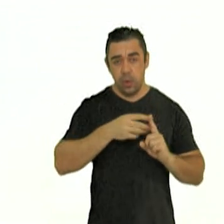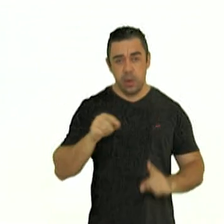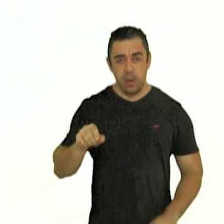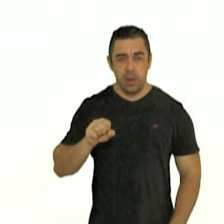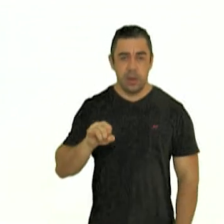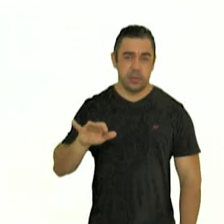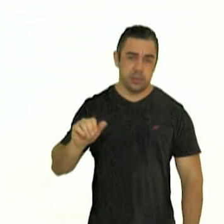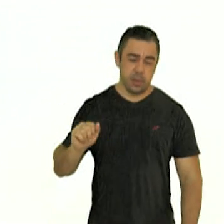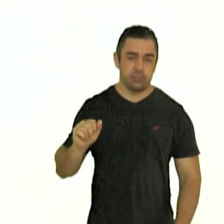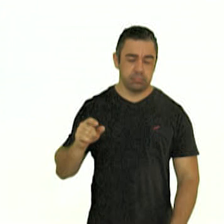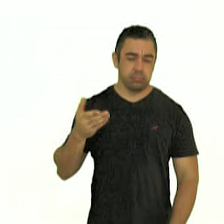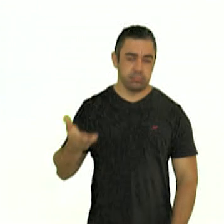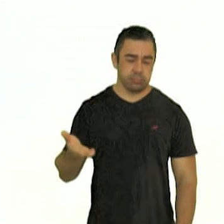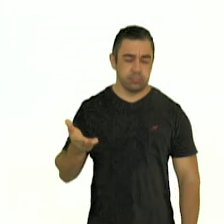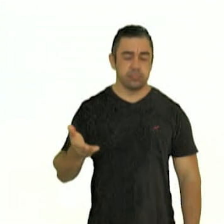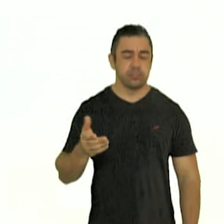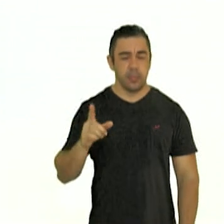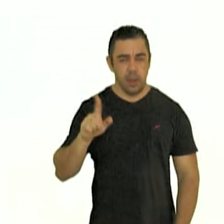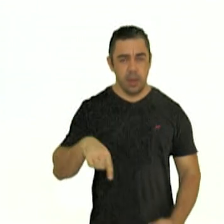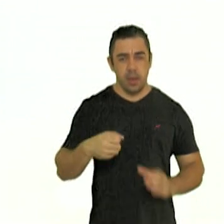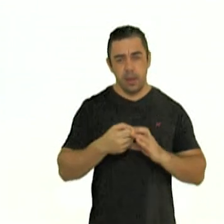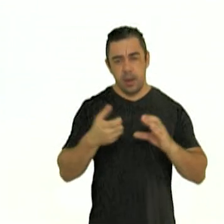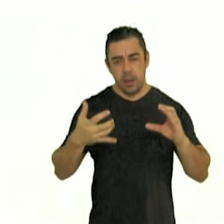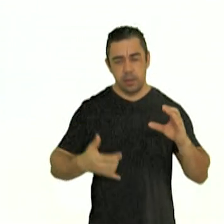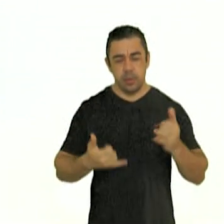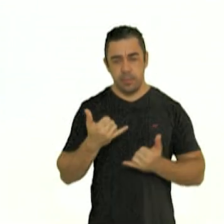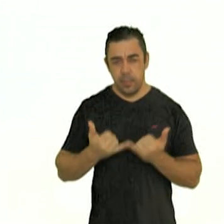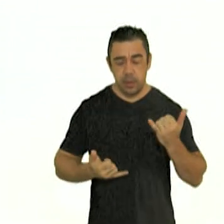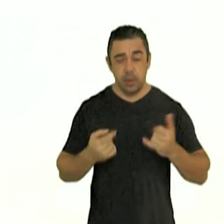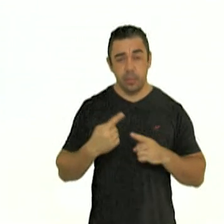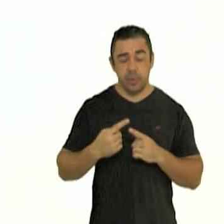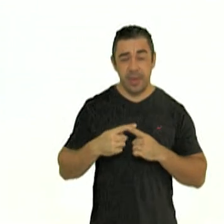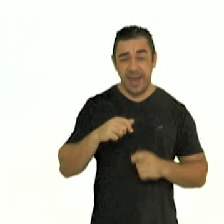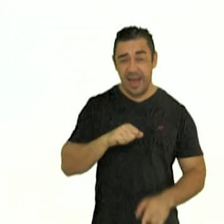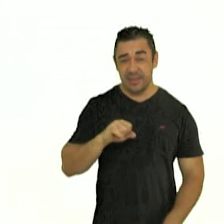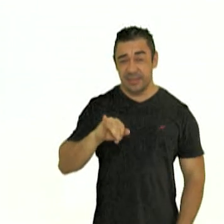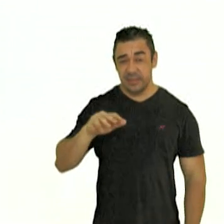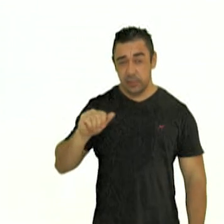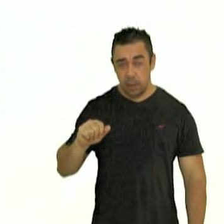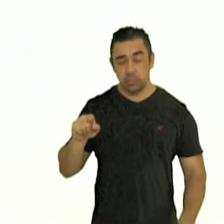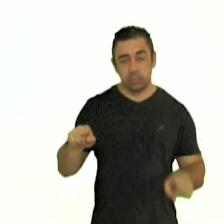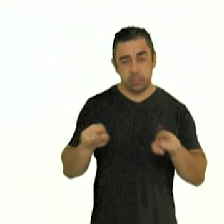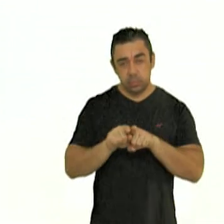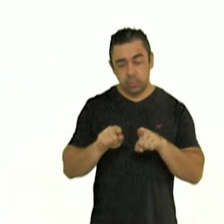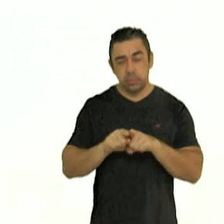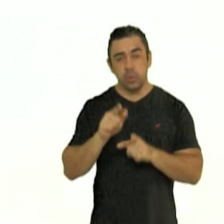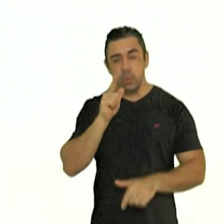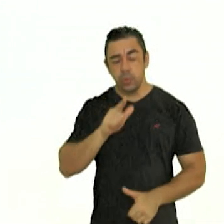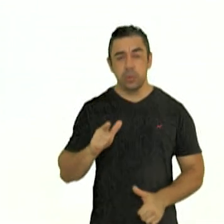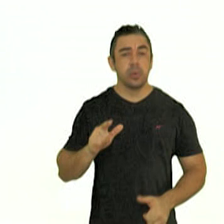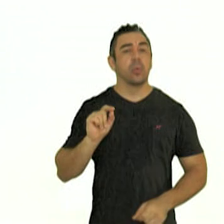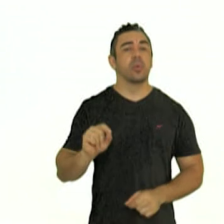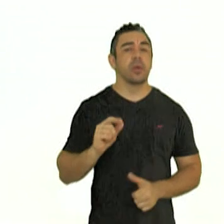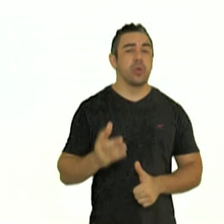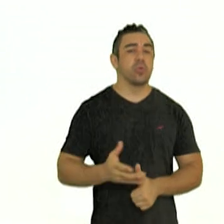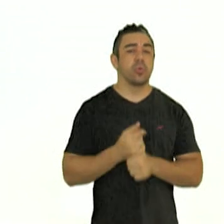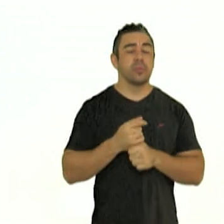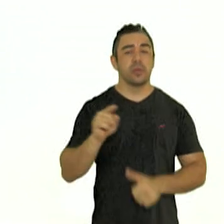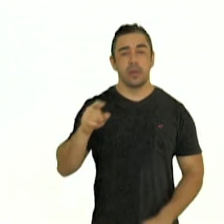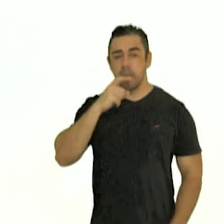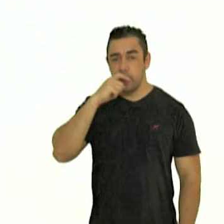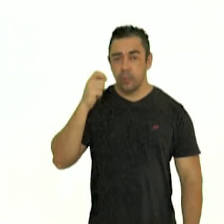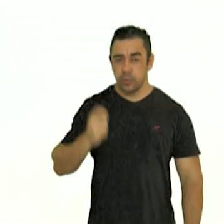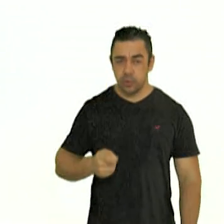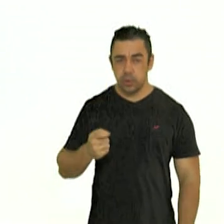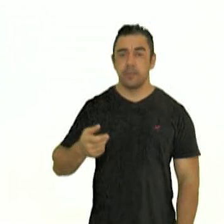né? Tem características semelhantes, porque países da Ásia Central também foram dominados pela extinta União Soviética